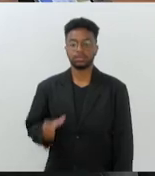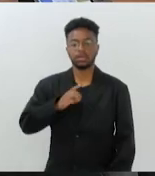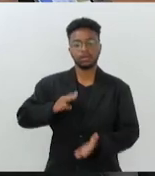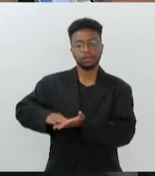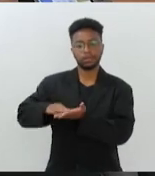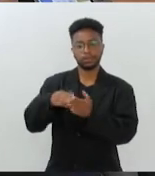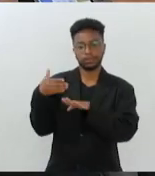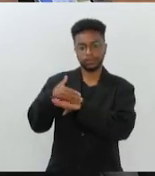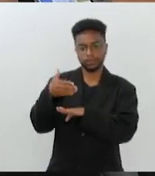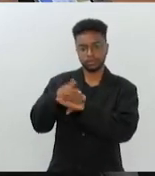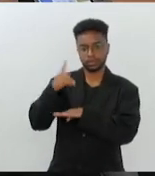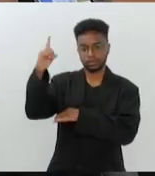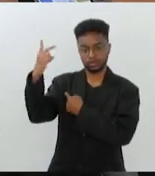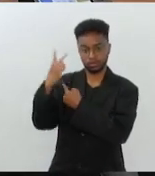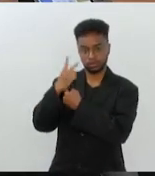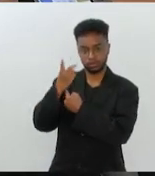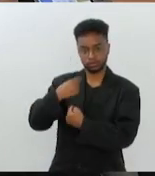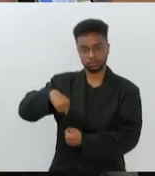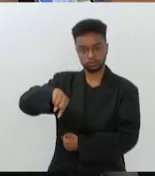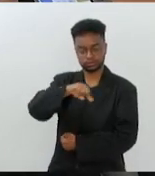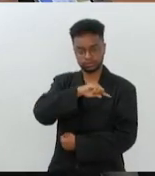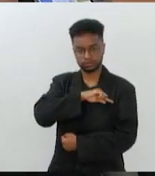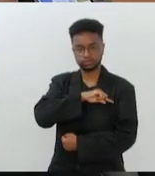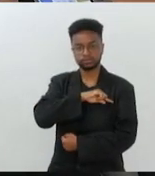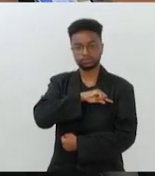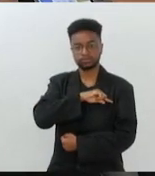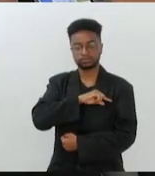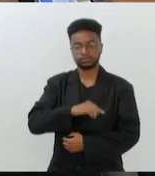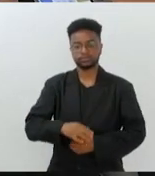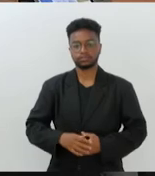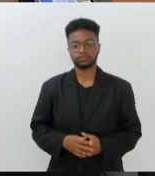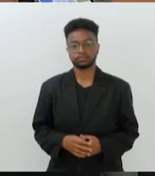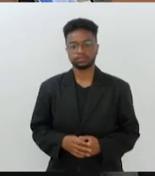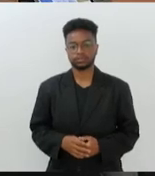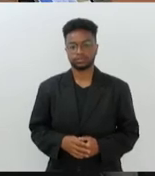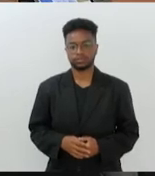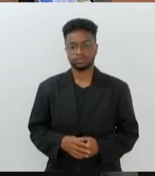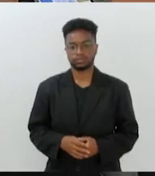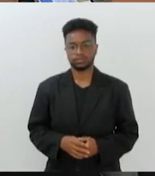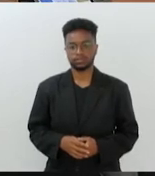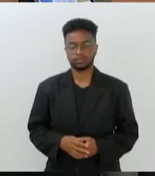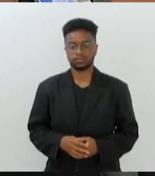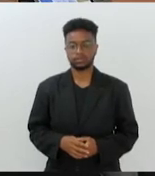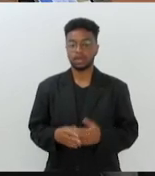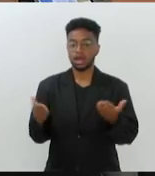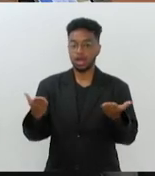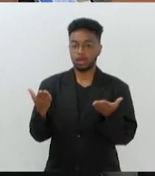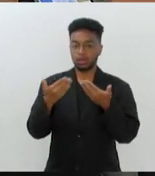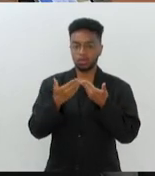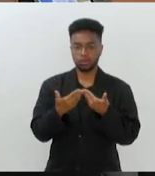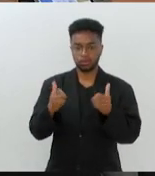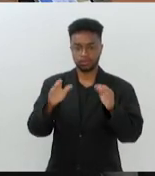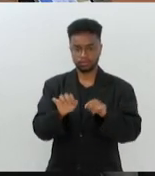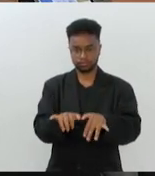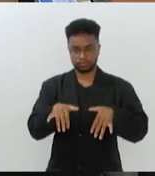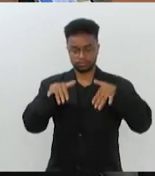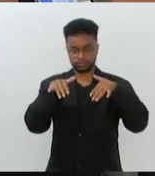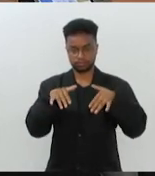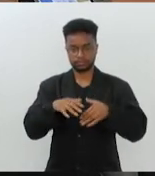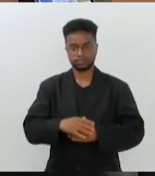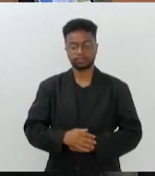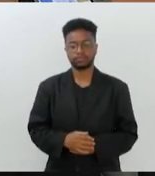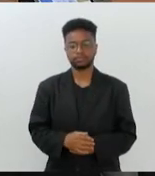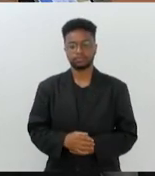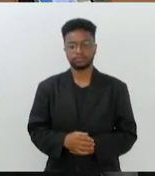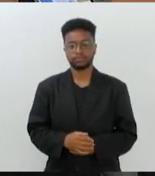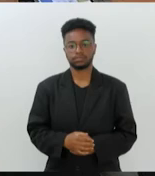havendo o número legal e sob a proteção de Deus, iniciamos os nossos